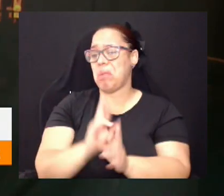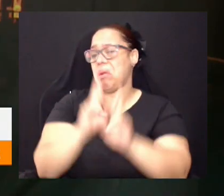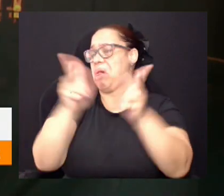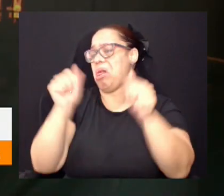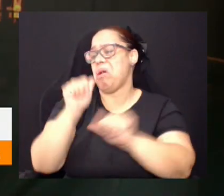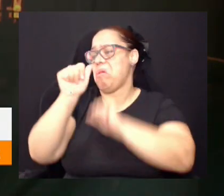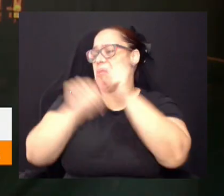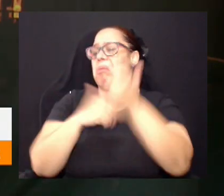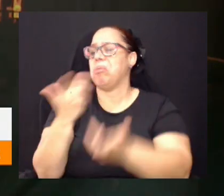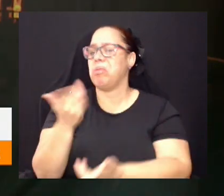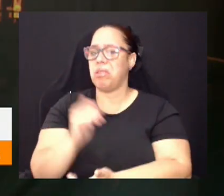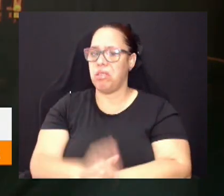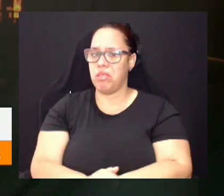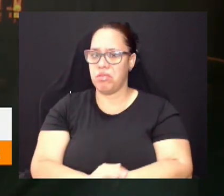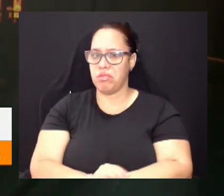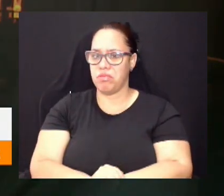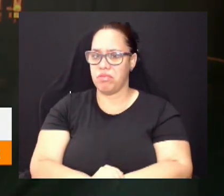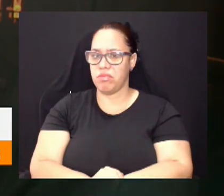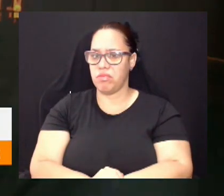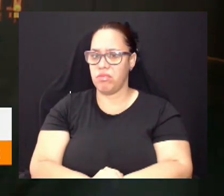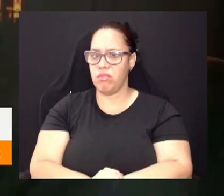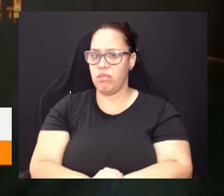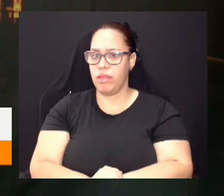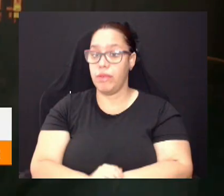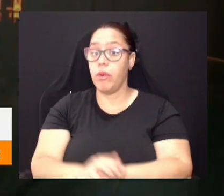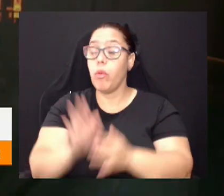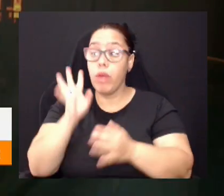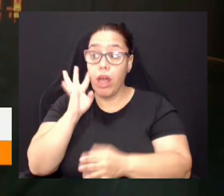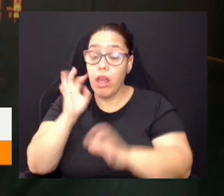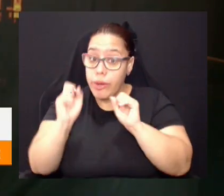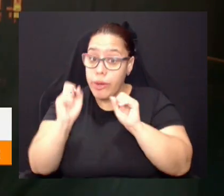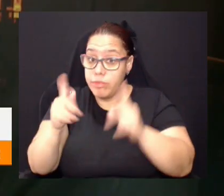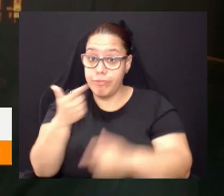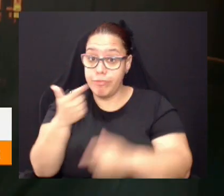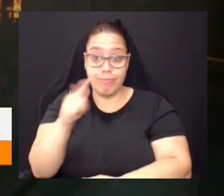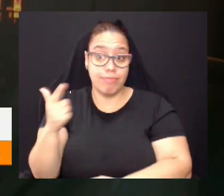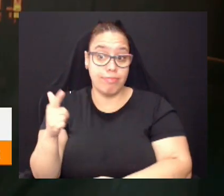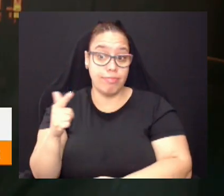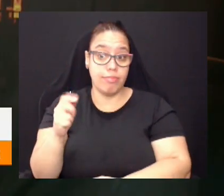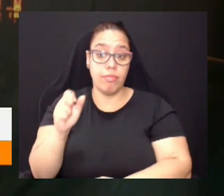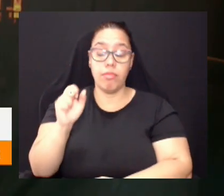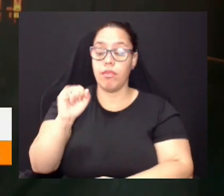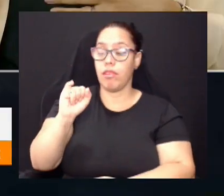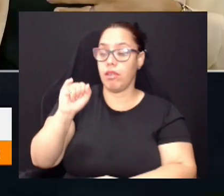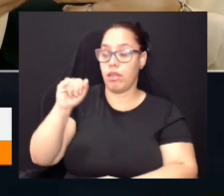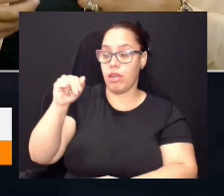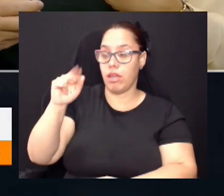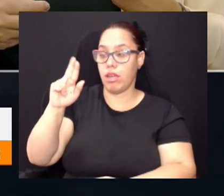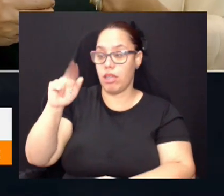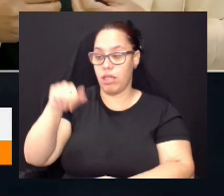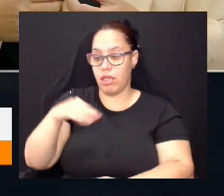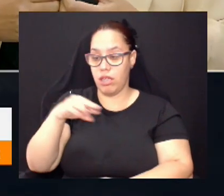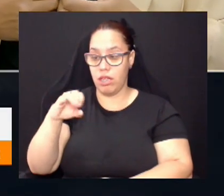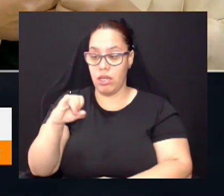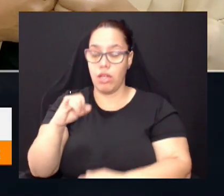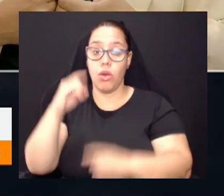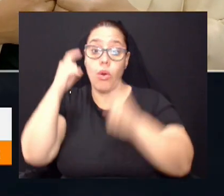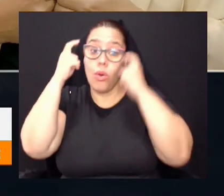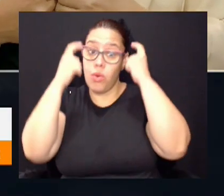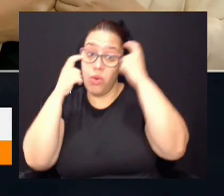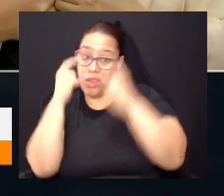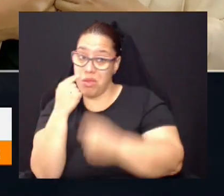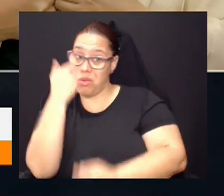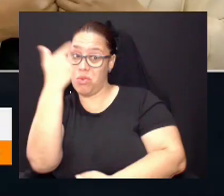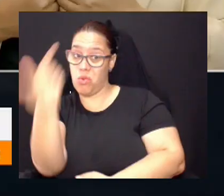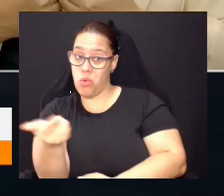aí, vamos juntar e vamos ficar legal. Não tem mais o que a Yun se trouxe, que é aquela questão da preocupação com o outro,